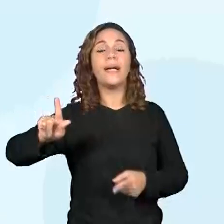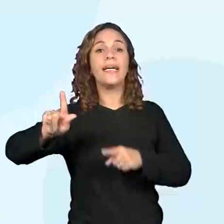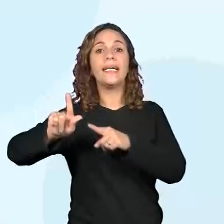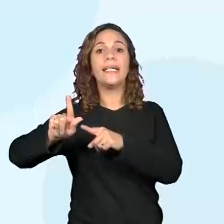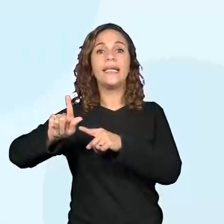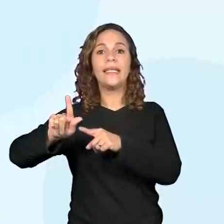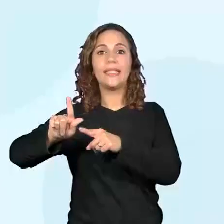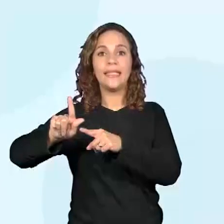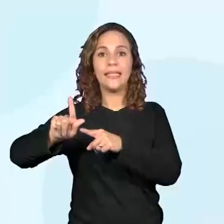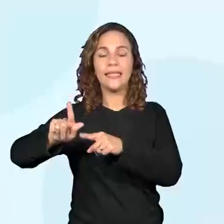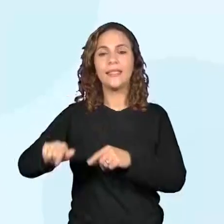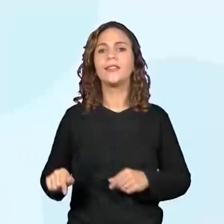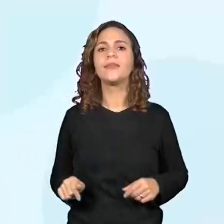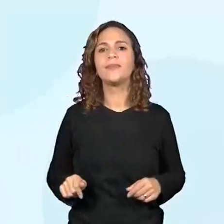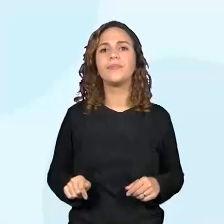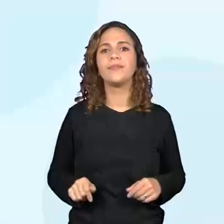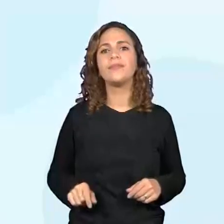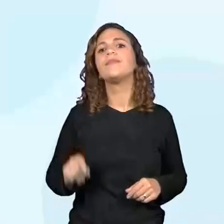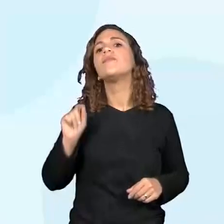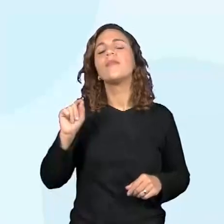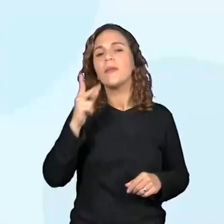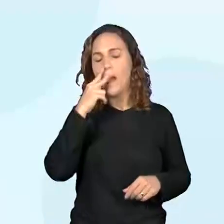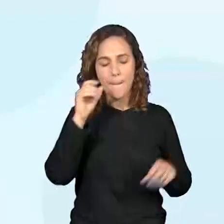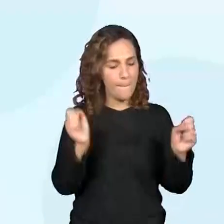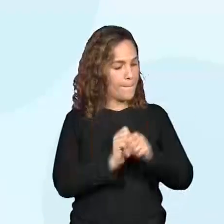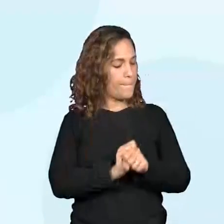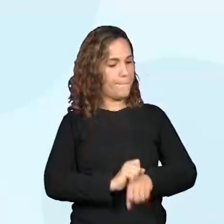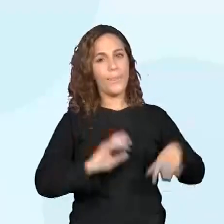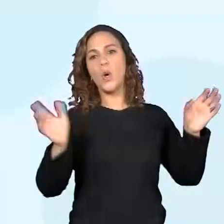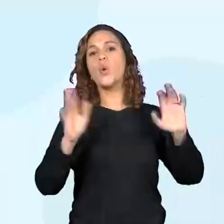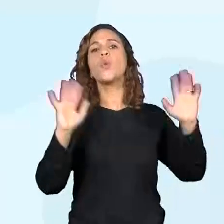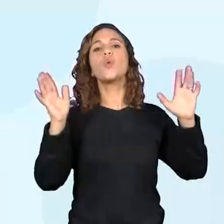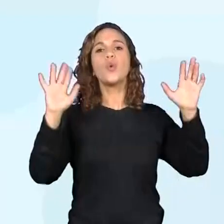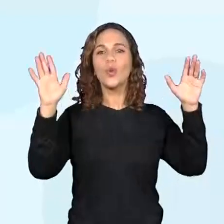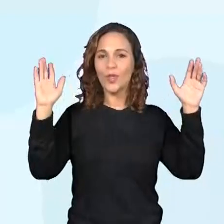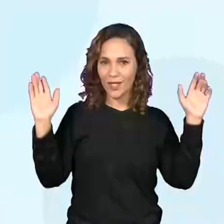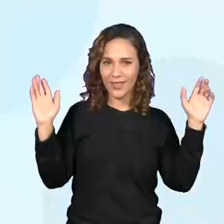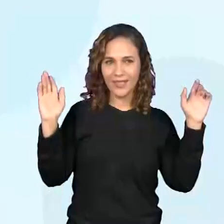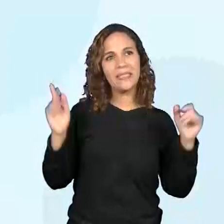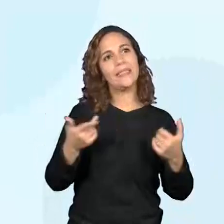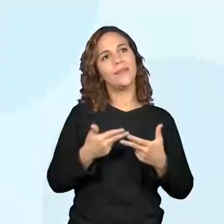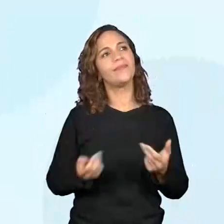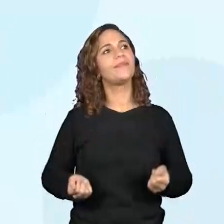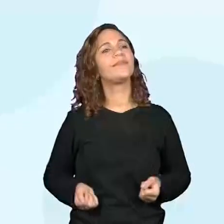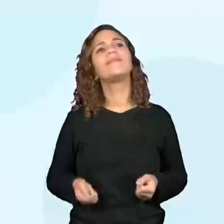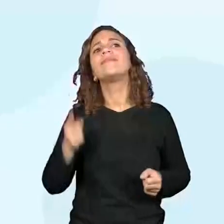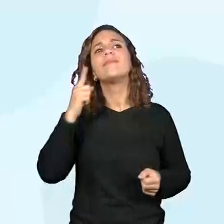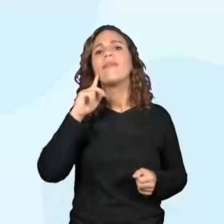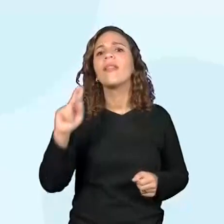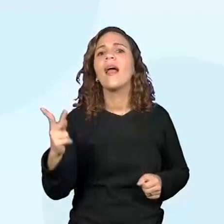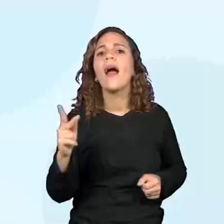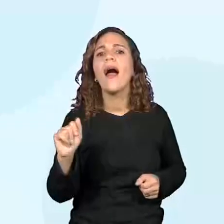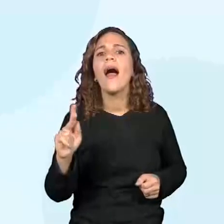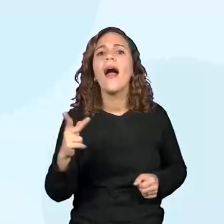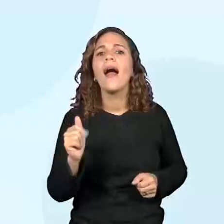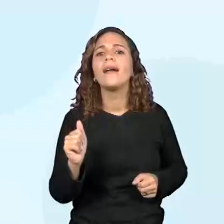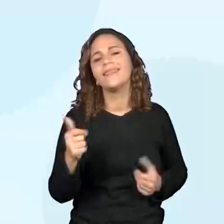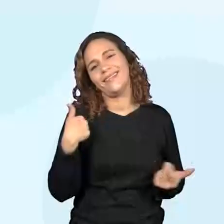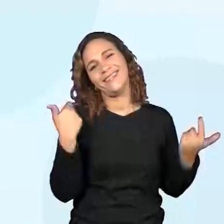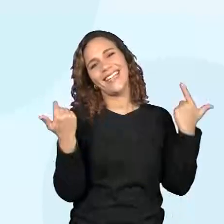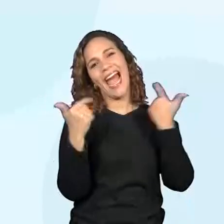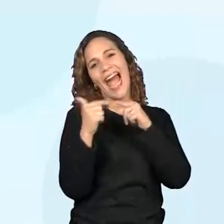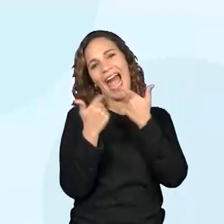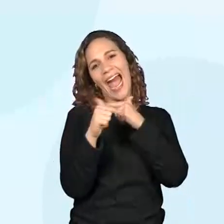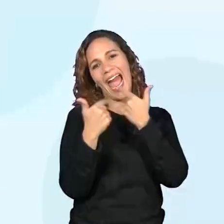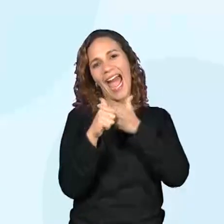E aí, é quando alguma coisa também explode? Também. Algo desse tipo. Exato. O ha-ha-ha nós estamos acostumados,